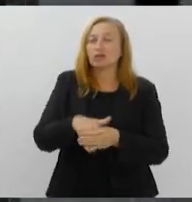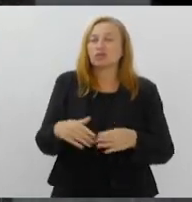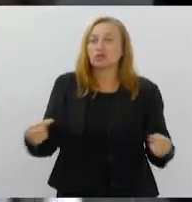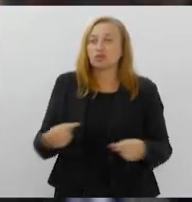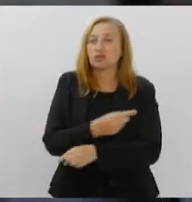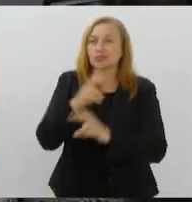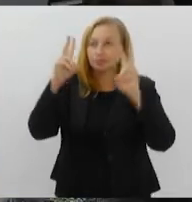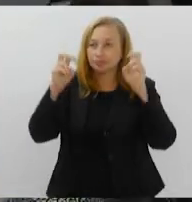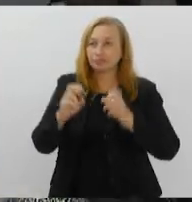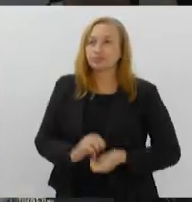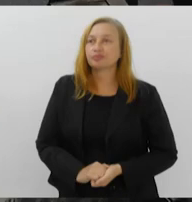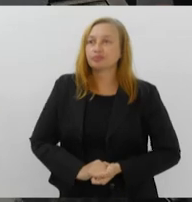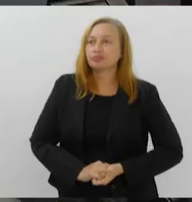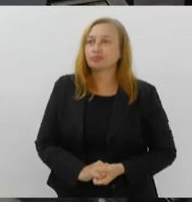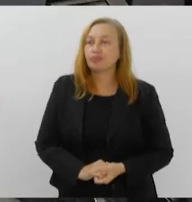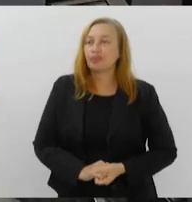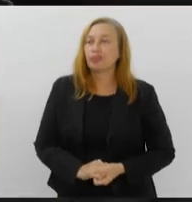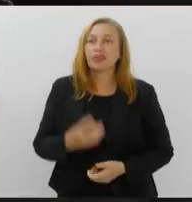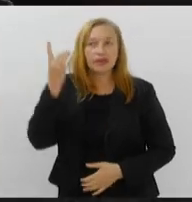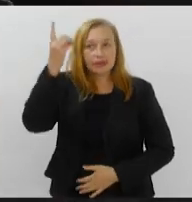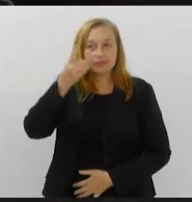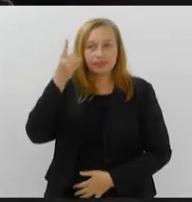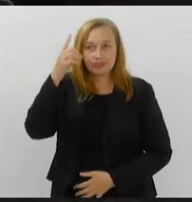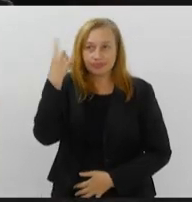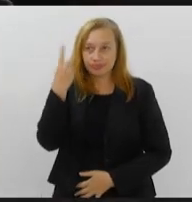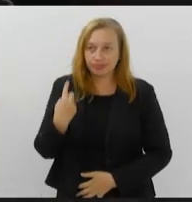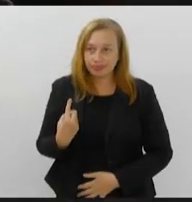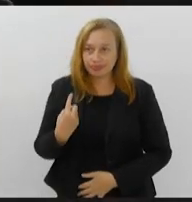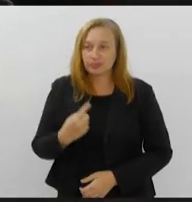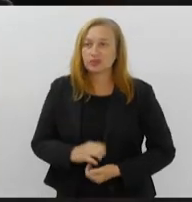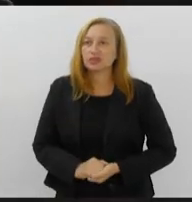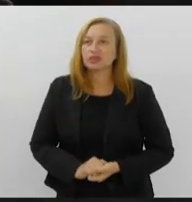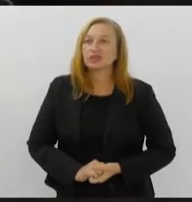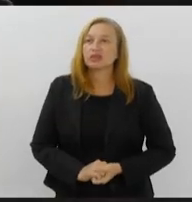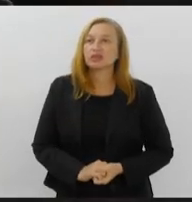matéria. Deputada Dani,